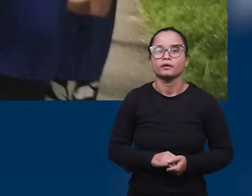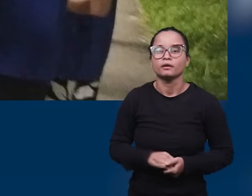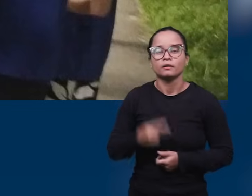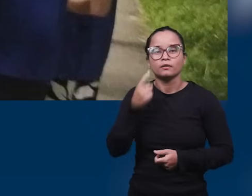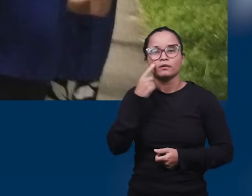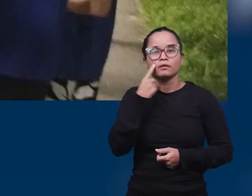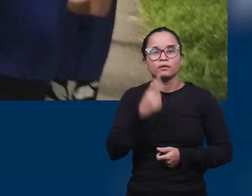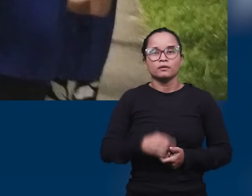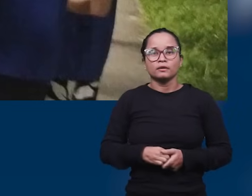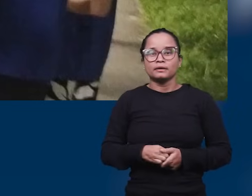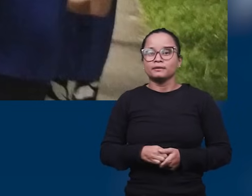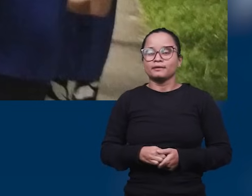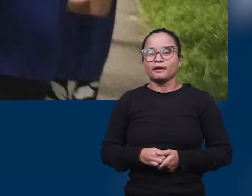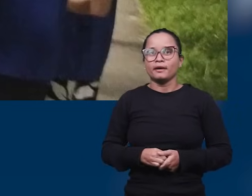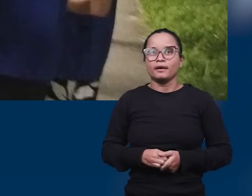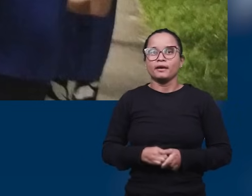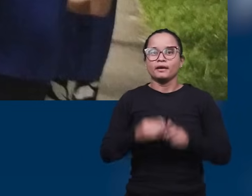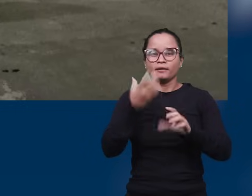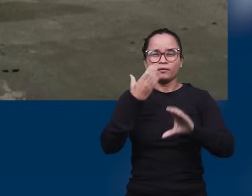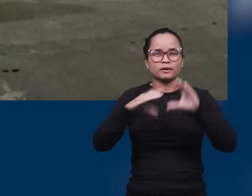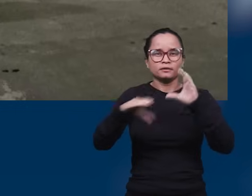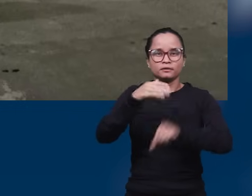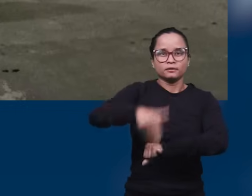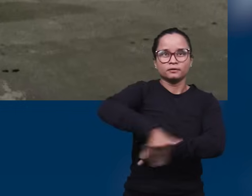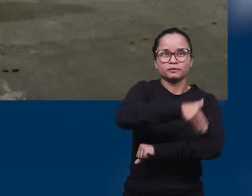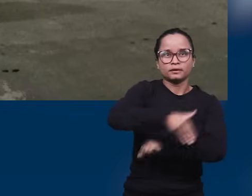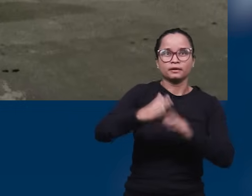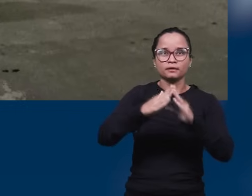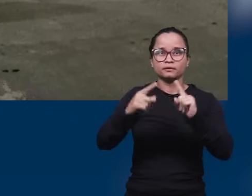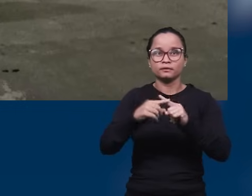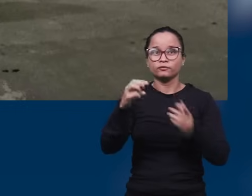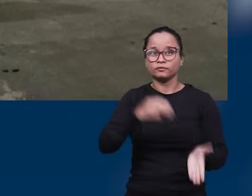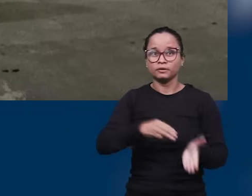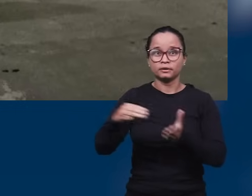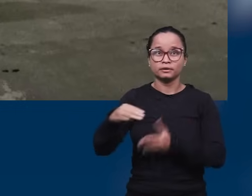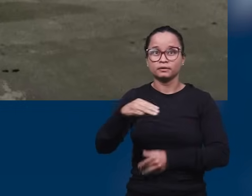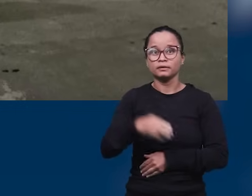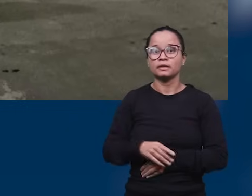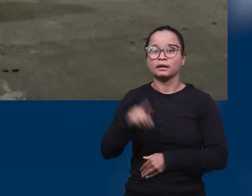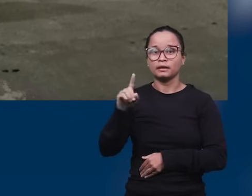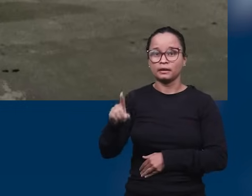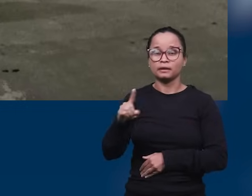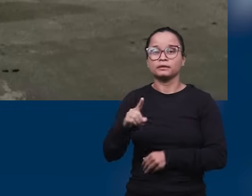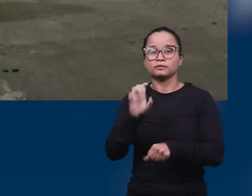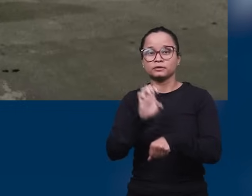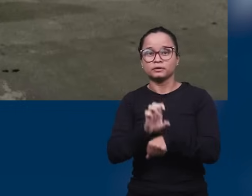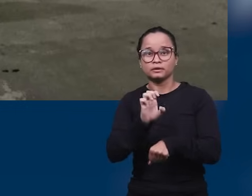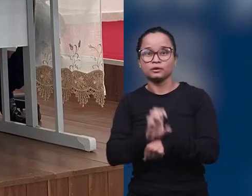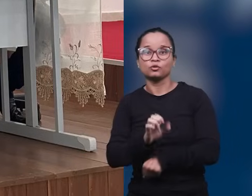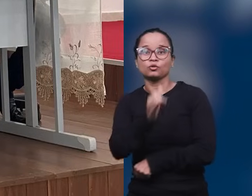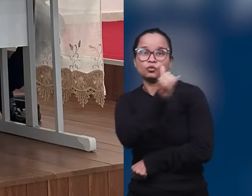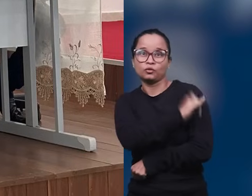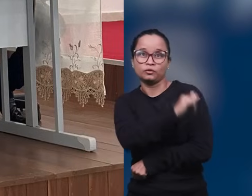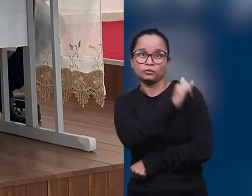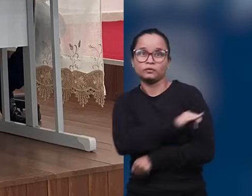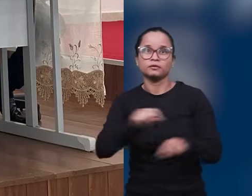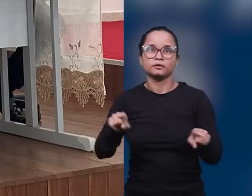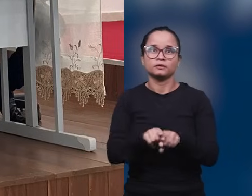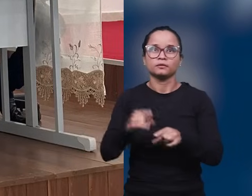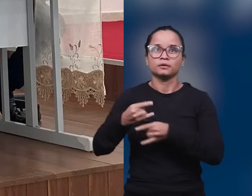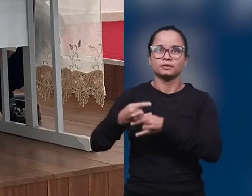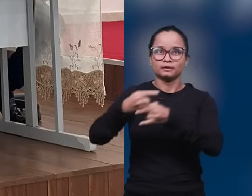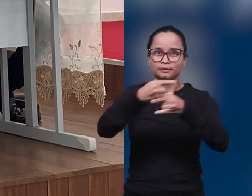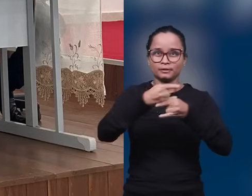edição, vou mostrar agora para você Serenata, na Igreja Maranata de Mesquita, no Rio de Janeiro. Trabalho de evangelização. Nós tivemos uma